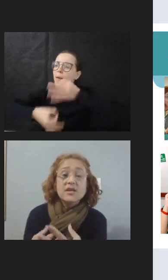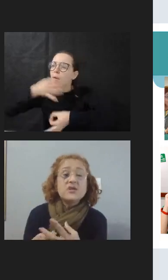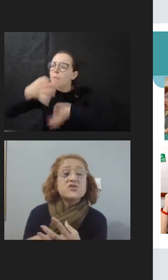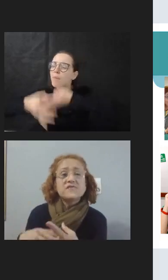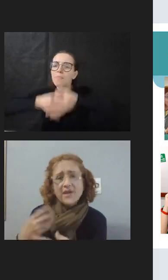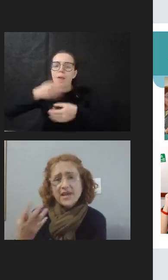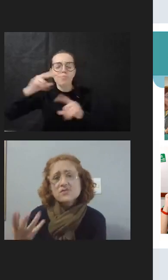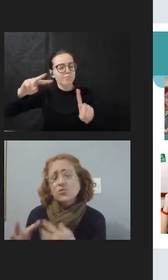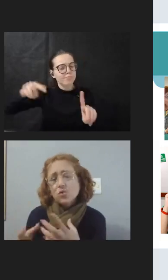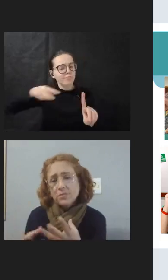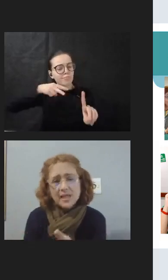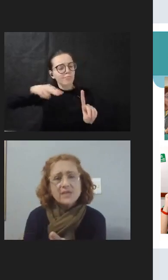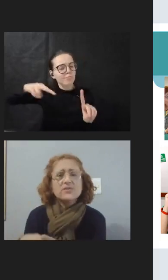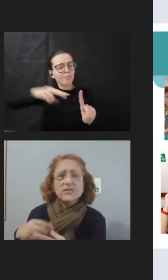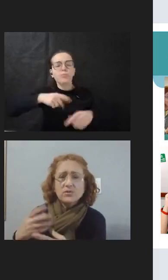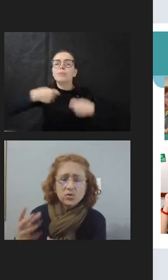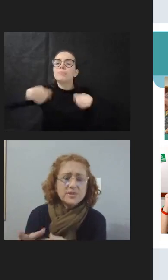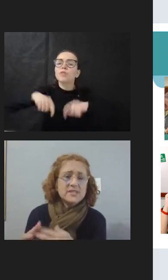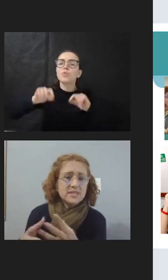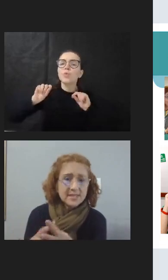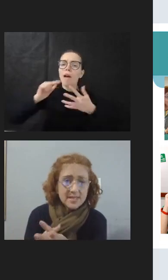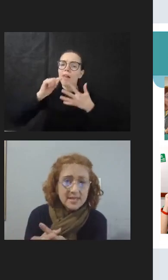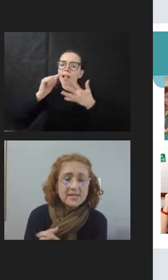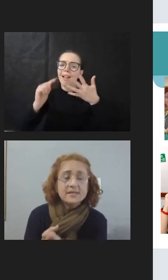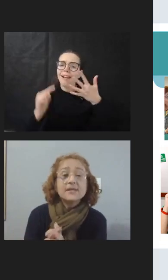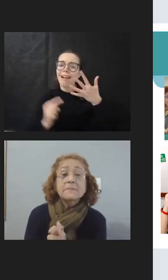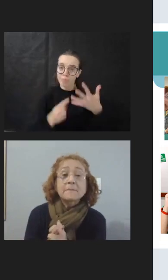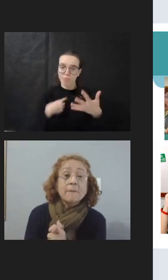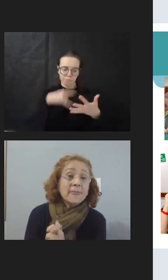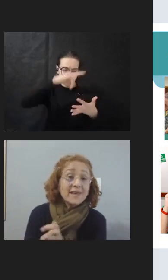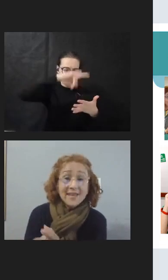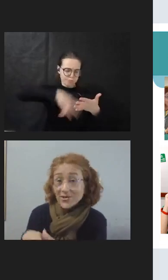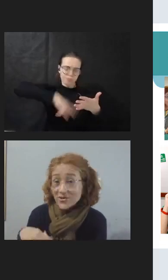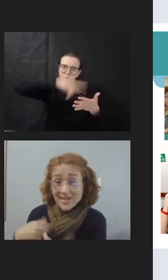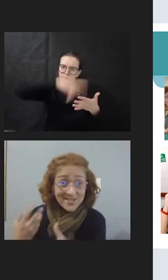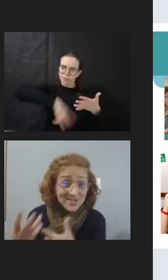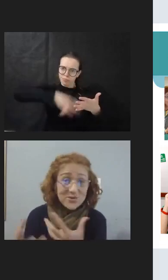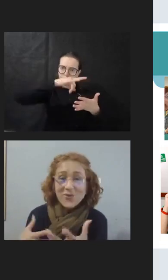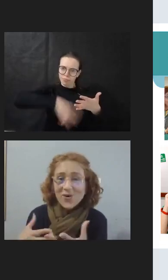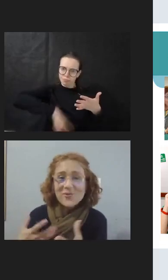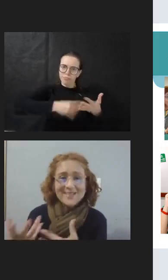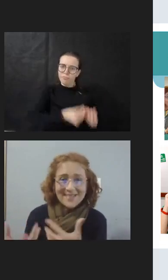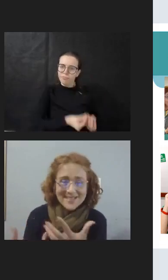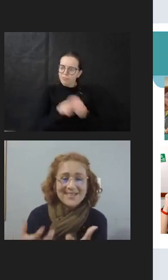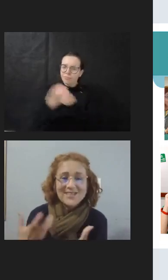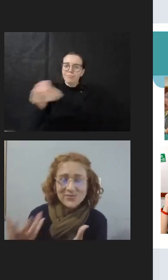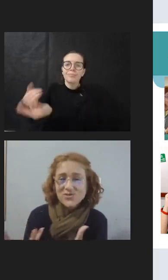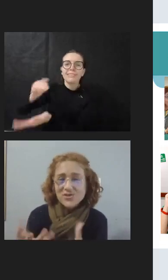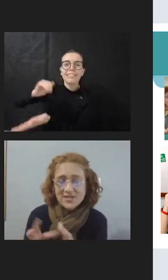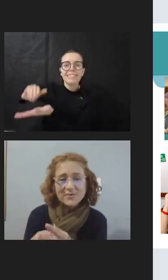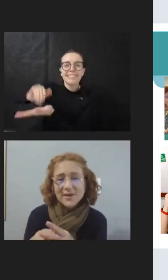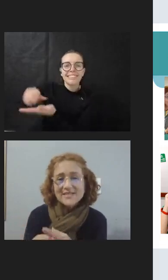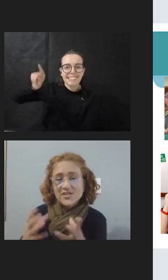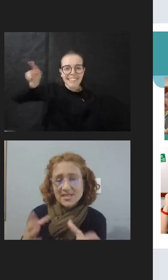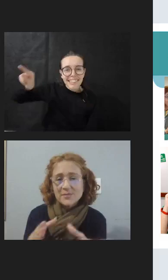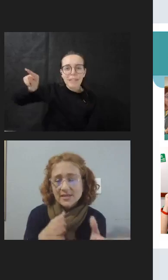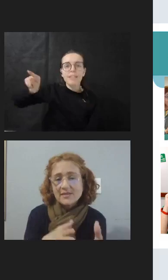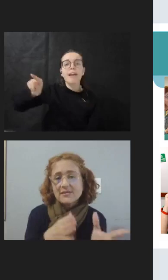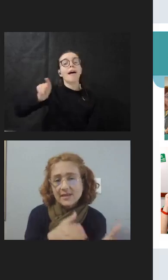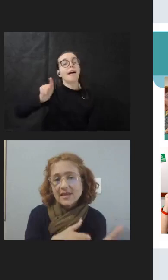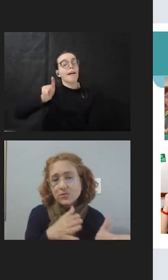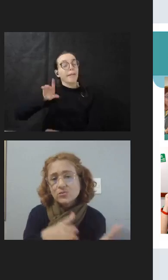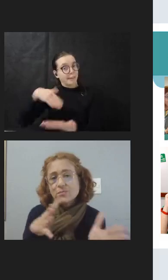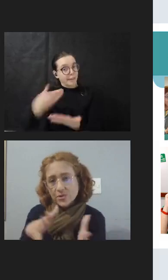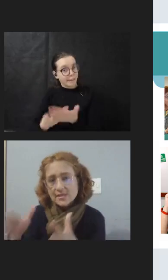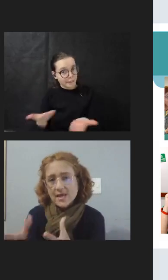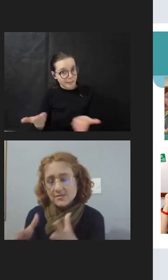necessidades. A gente fez um documento, entregou para a secretaria, né? E até hoje a gente cobra essa devolutiva, mas a gente sabe que